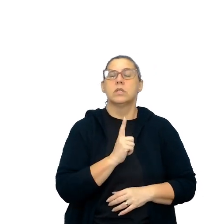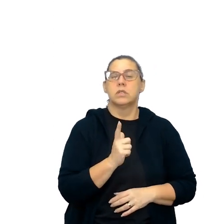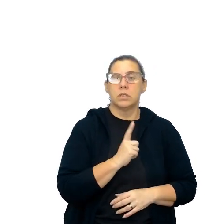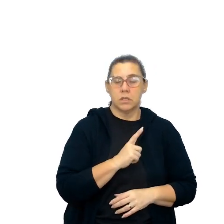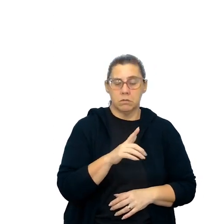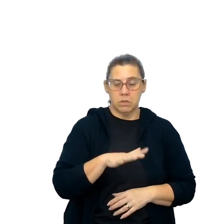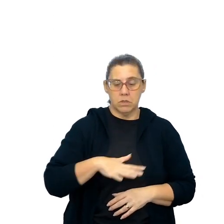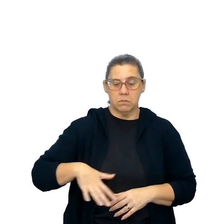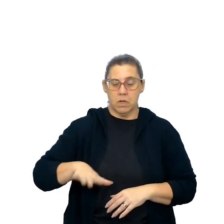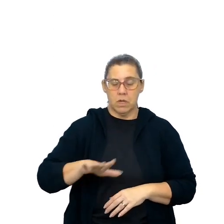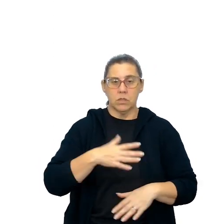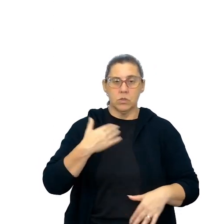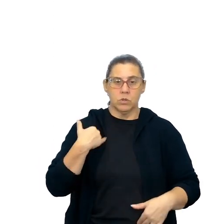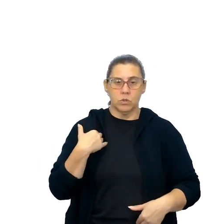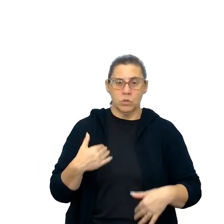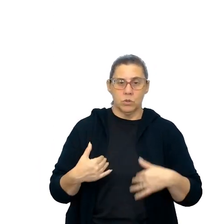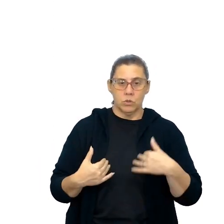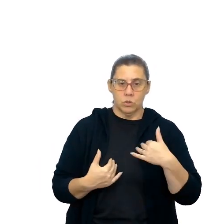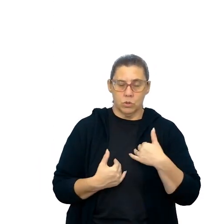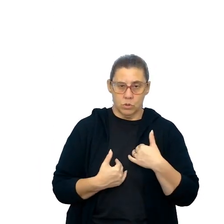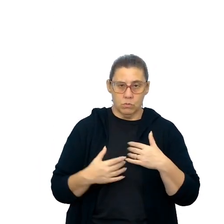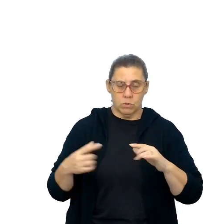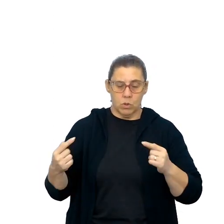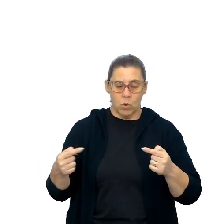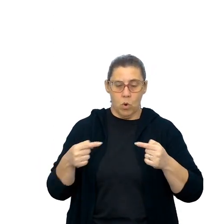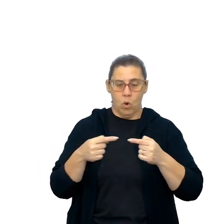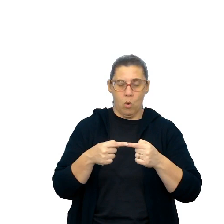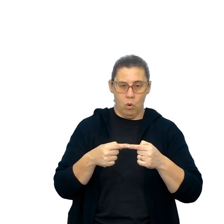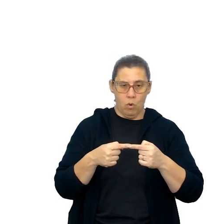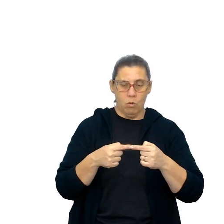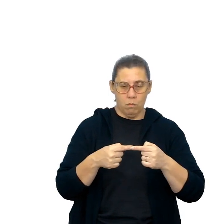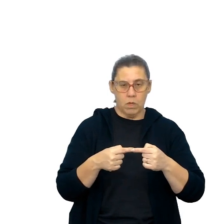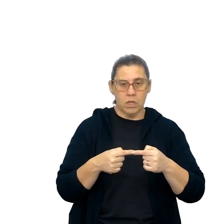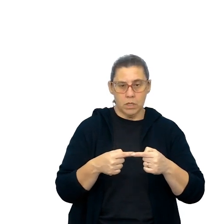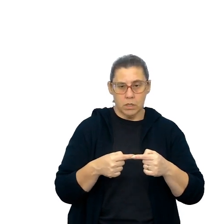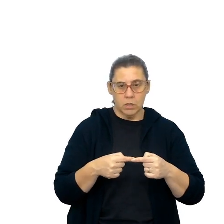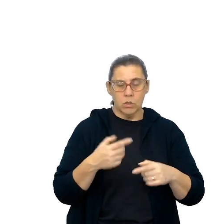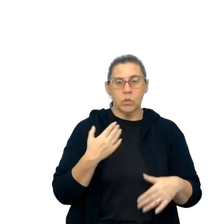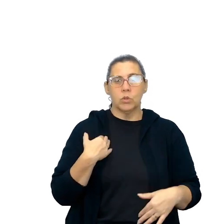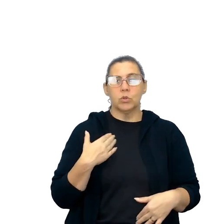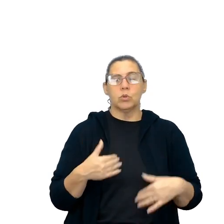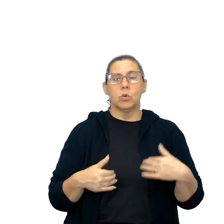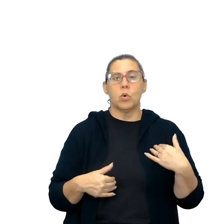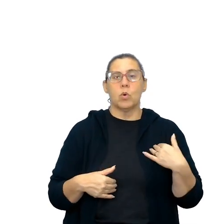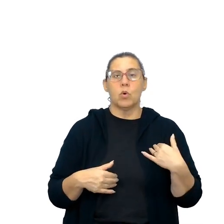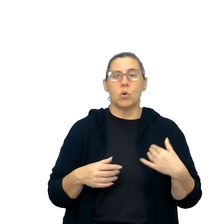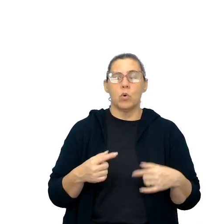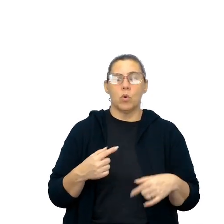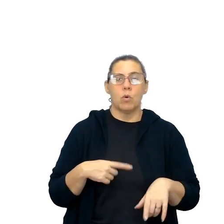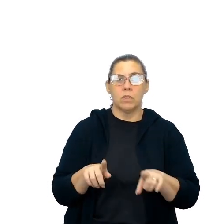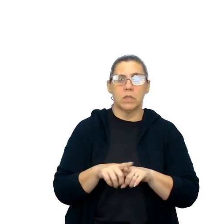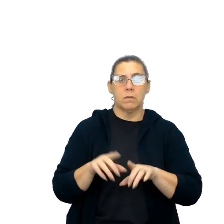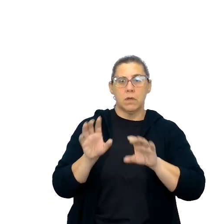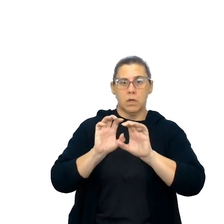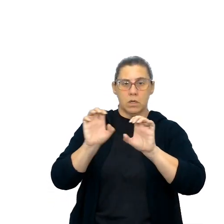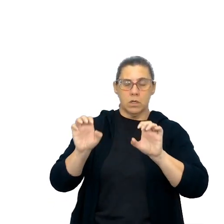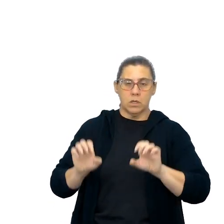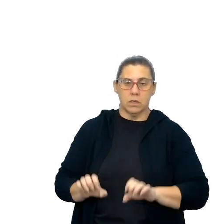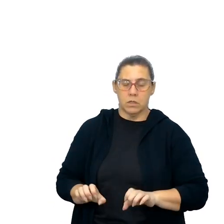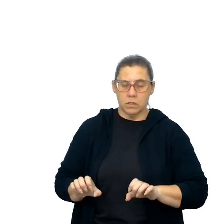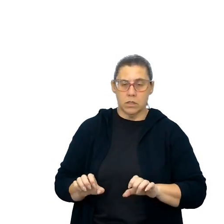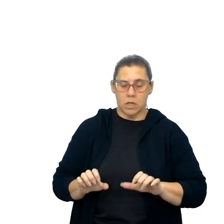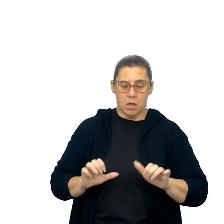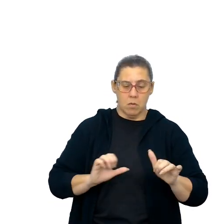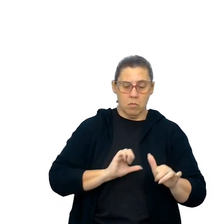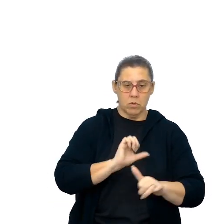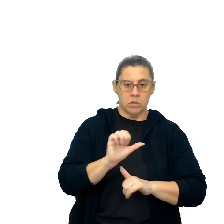do corpo, né, que está associado à noção do corpo, né, está associado às estruturas da